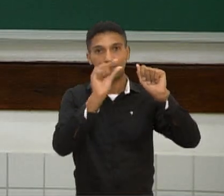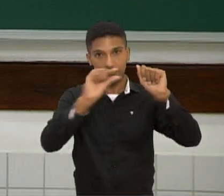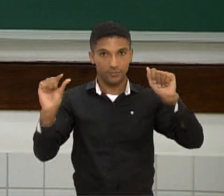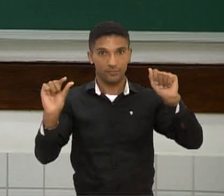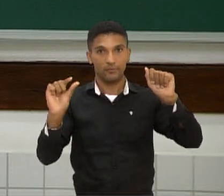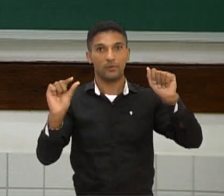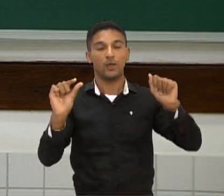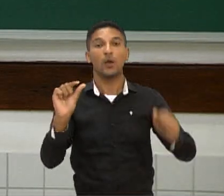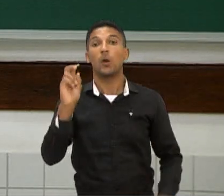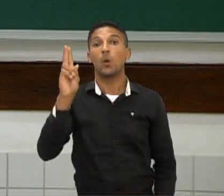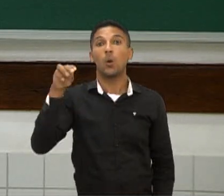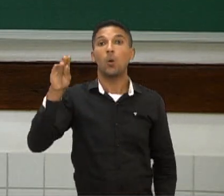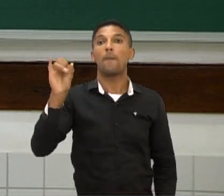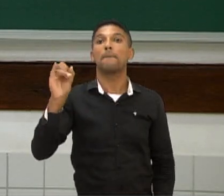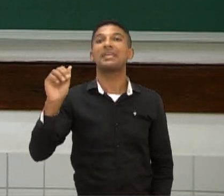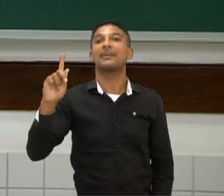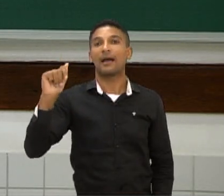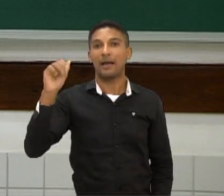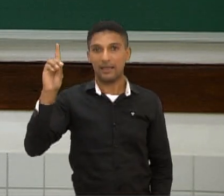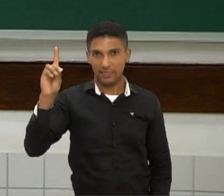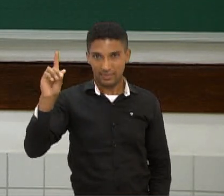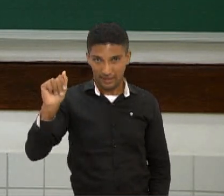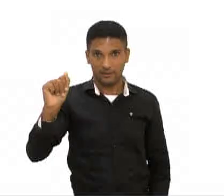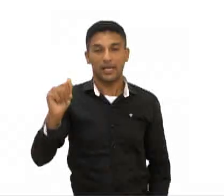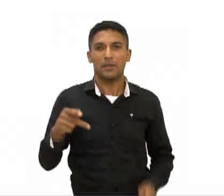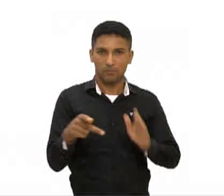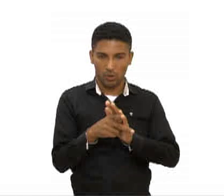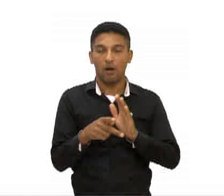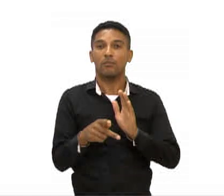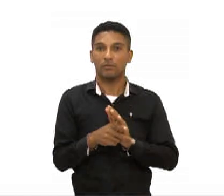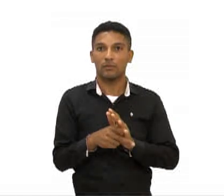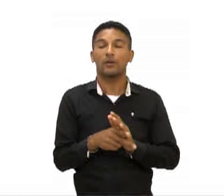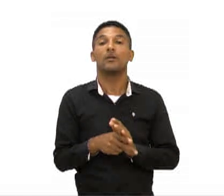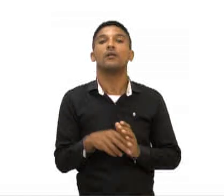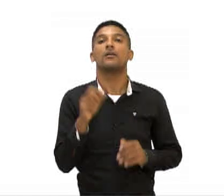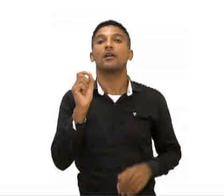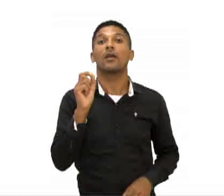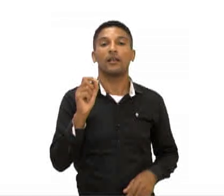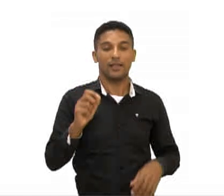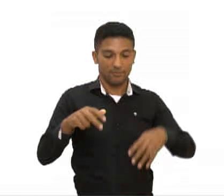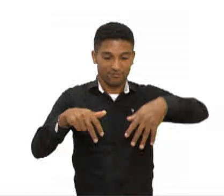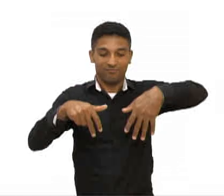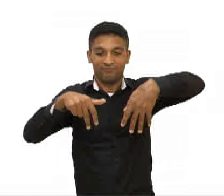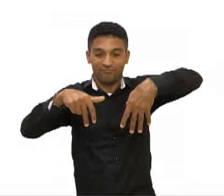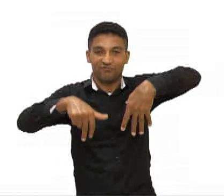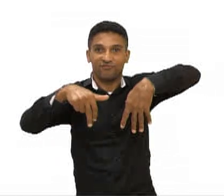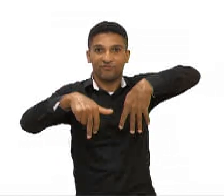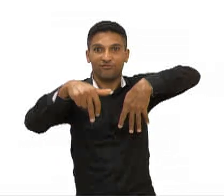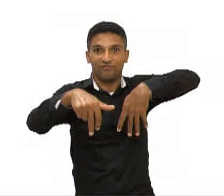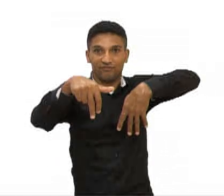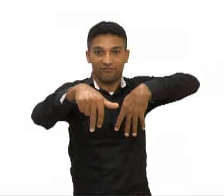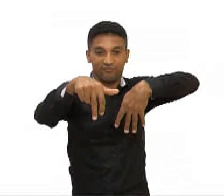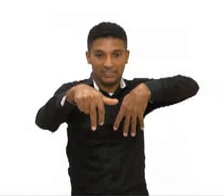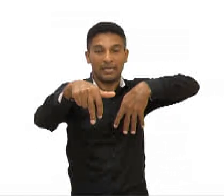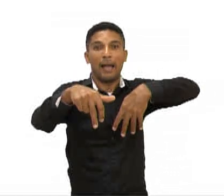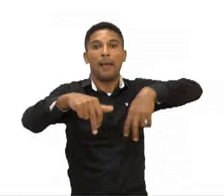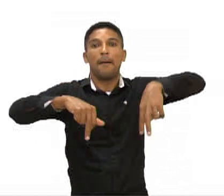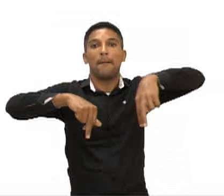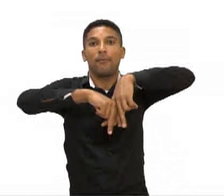apresentar. Sim, a alternativa está certa. B, danças com umbigadas vieram ao Brasil com outros